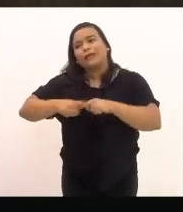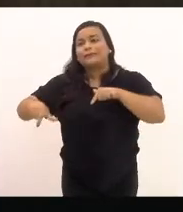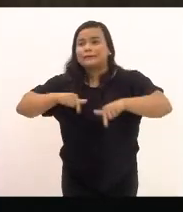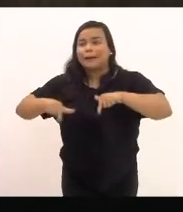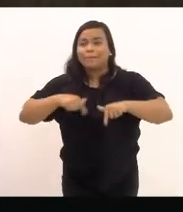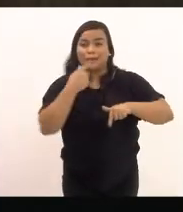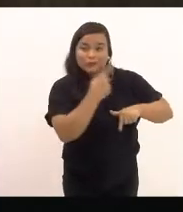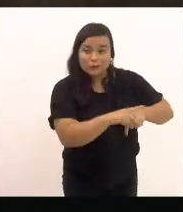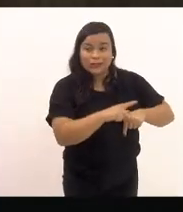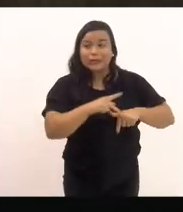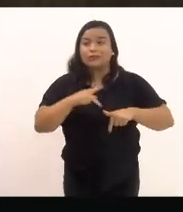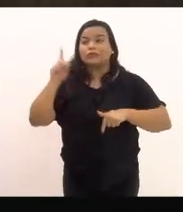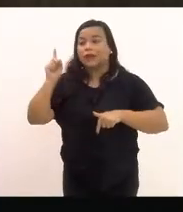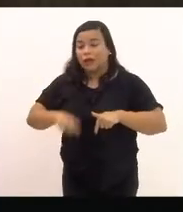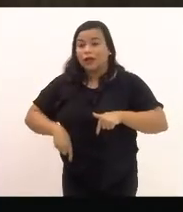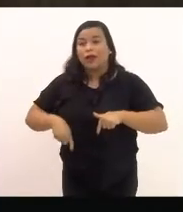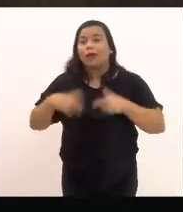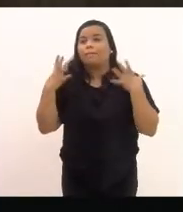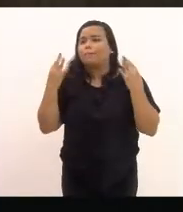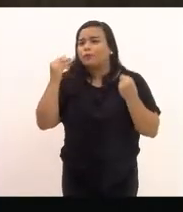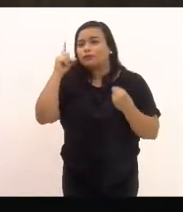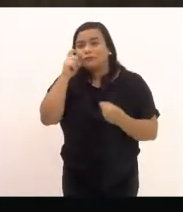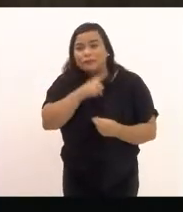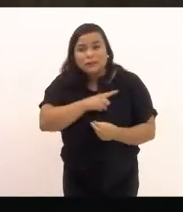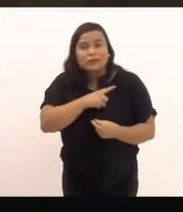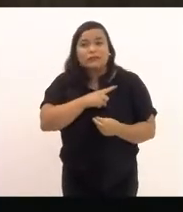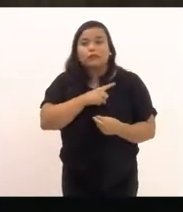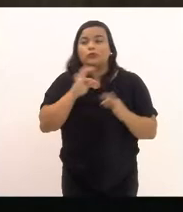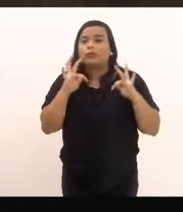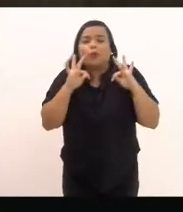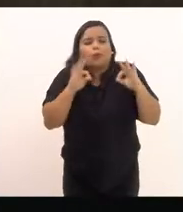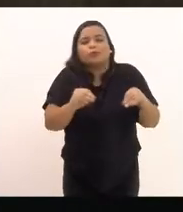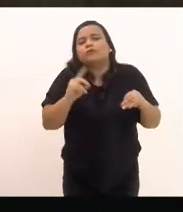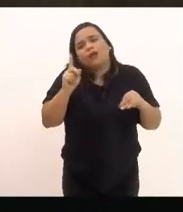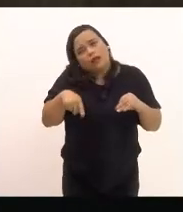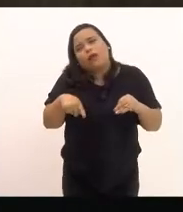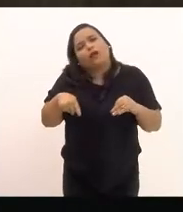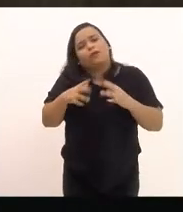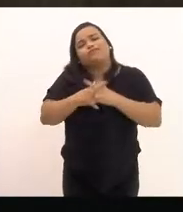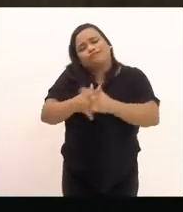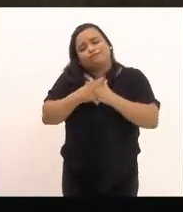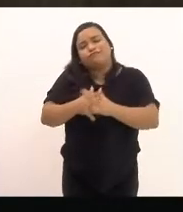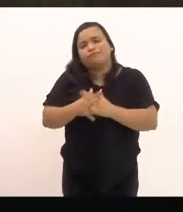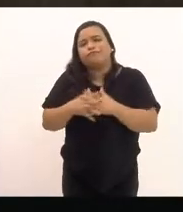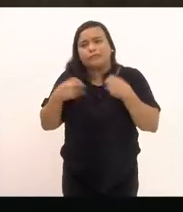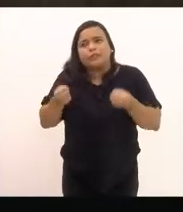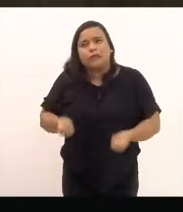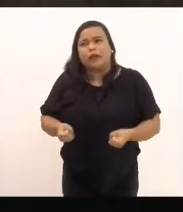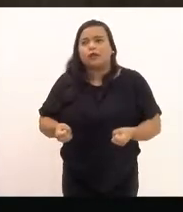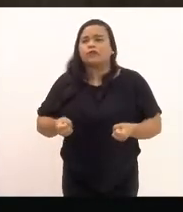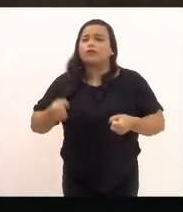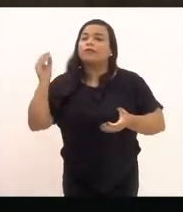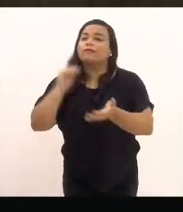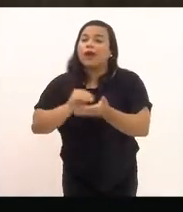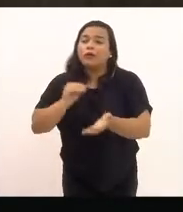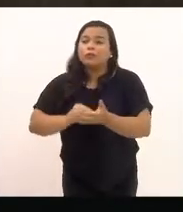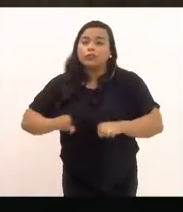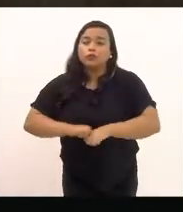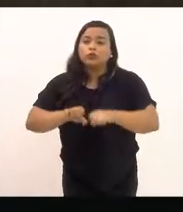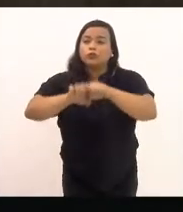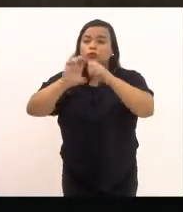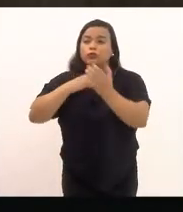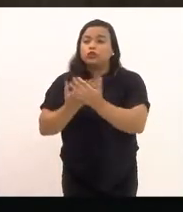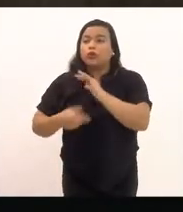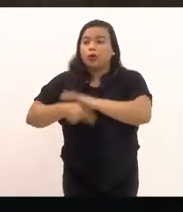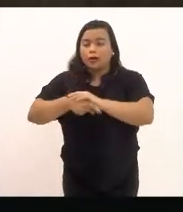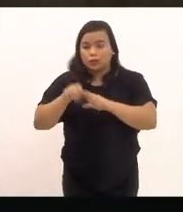fazem, sobretudo elas fazem, mas todos eles e elas, é um trabalho muito difícil, muito complexo, que pela falta de estruturação das escolas estaduais